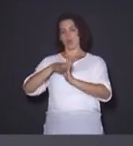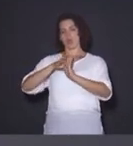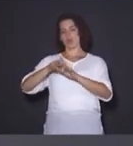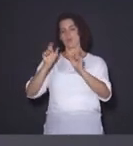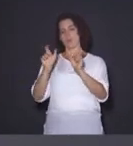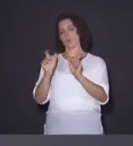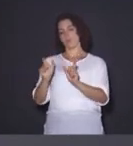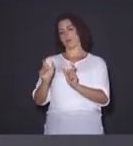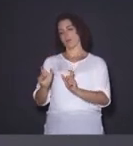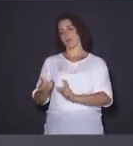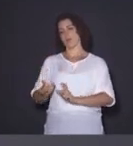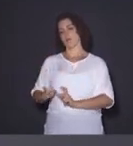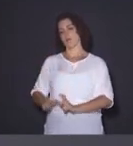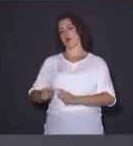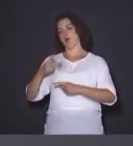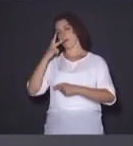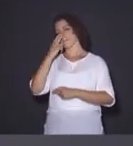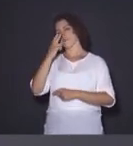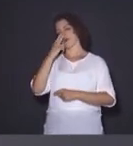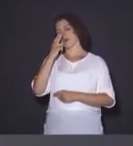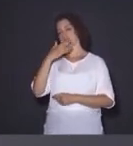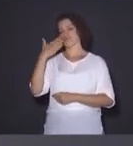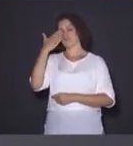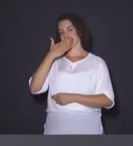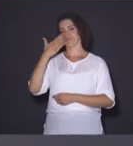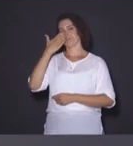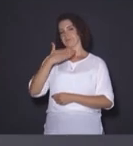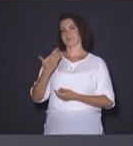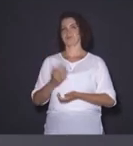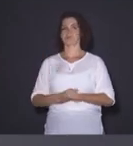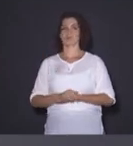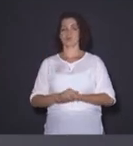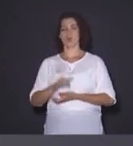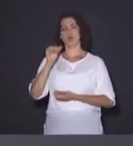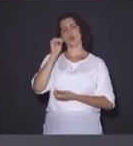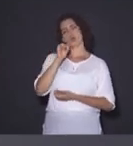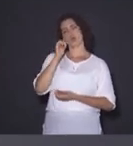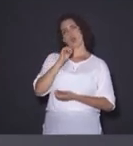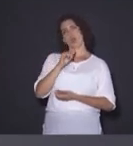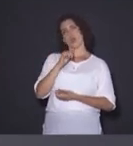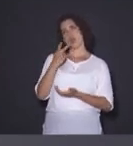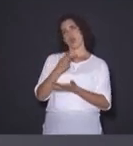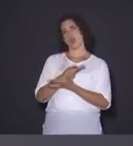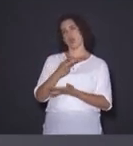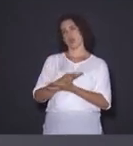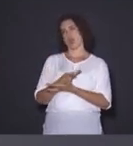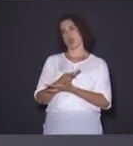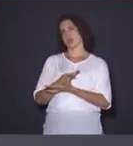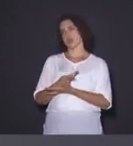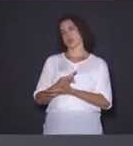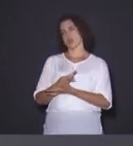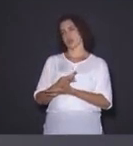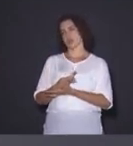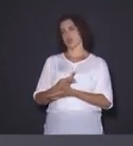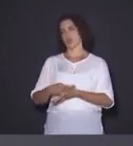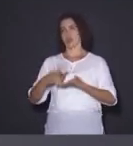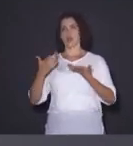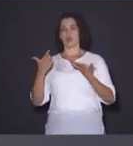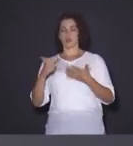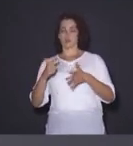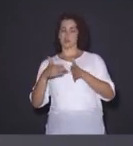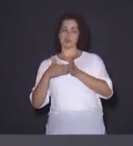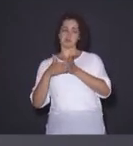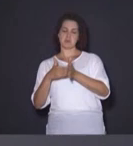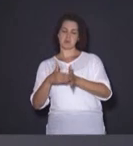que se serve pouco por outra em por dinheiro mulher errada desonesta mal comportada transviada mulher